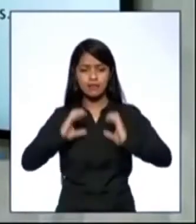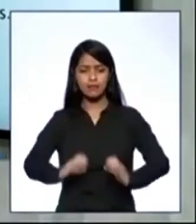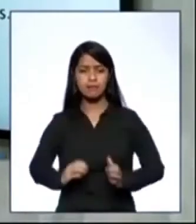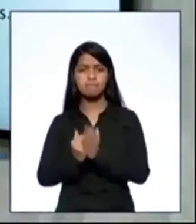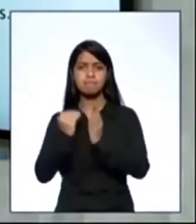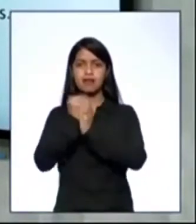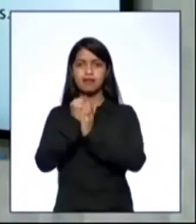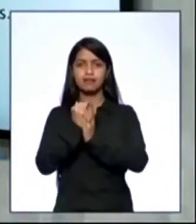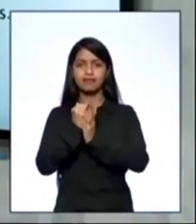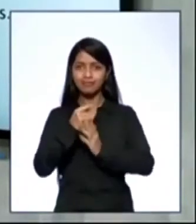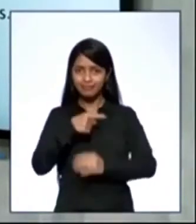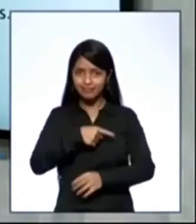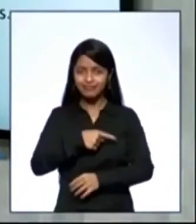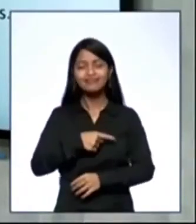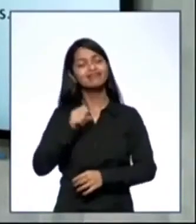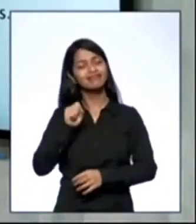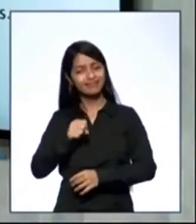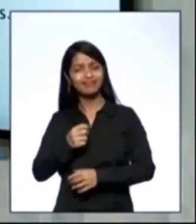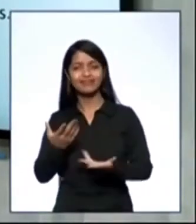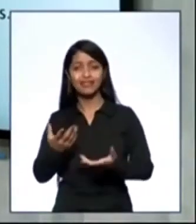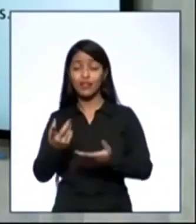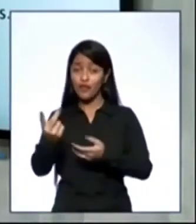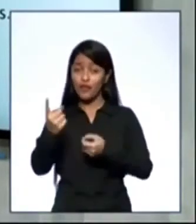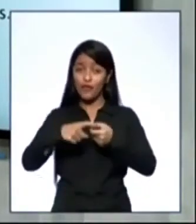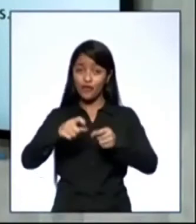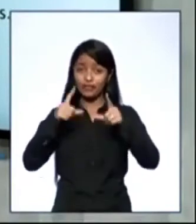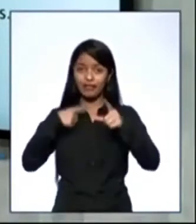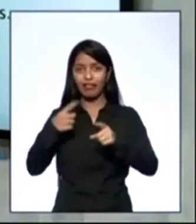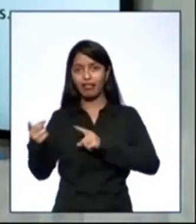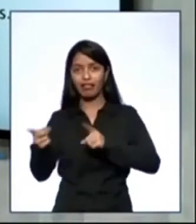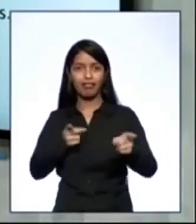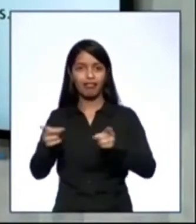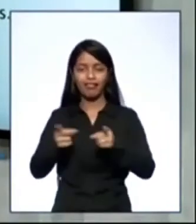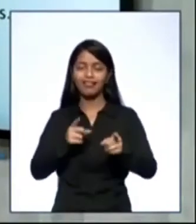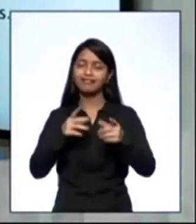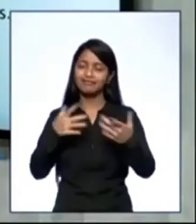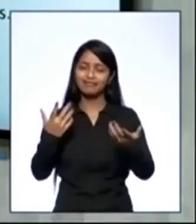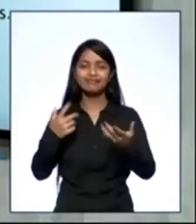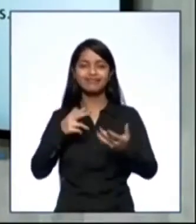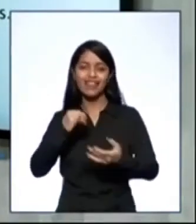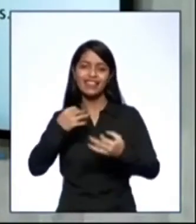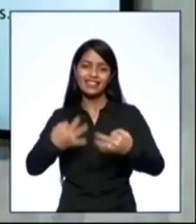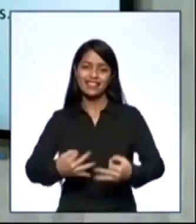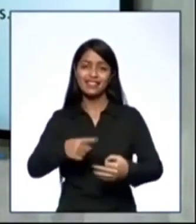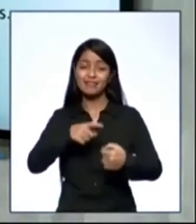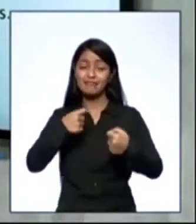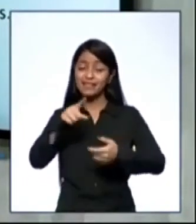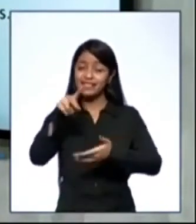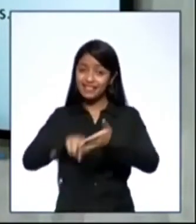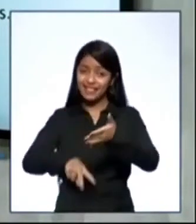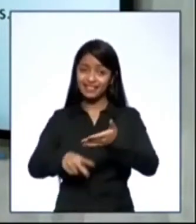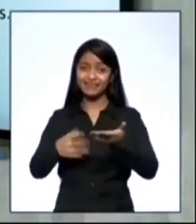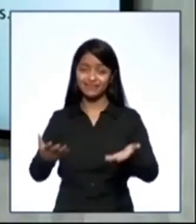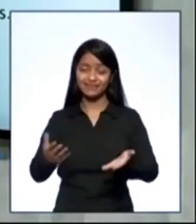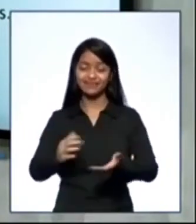tô indo e voltando, mas vai dar certo. Porque eu preciso falar com você, eu preciso que você leia, então eu faço esse rolo aqui. Olha aqui.